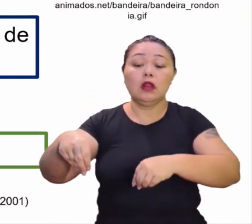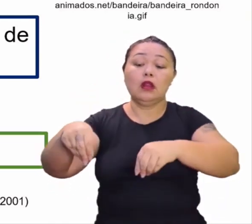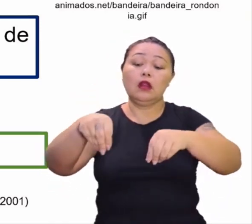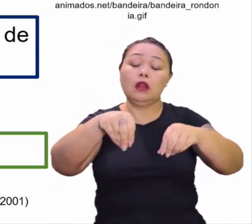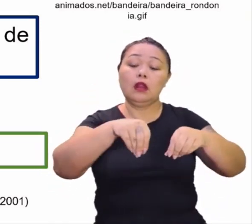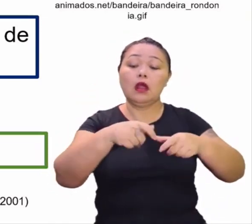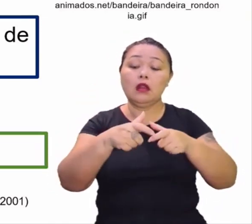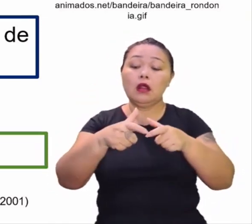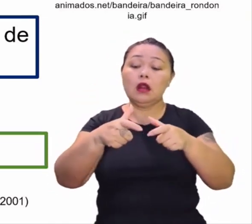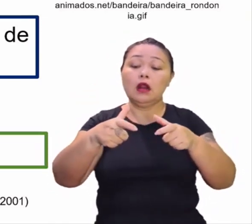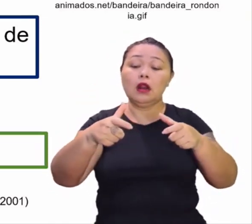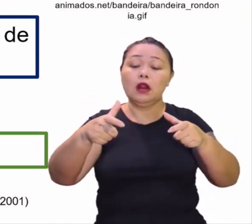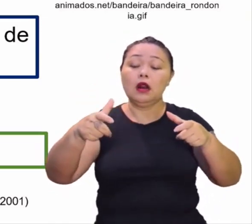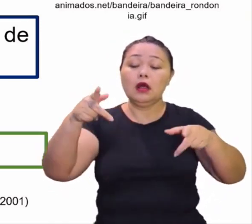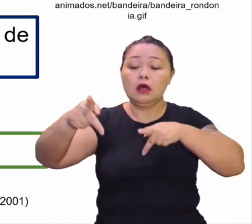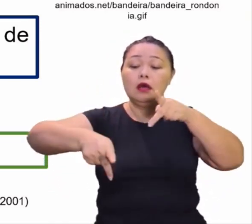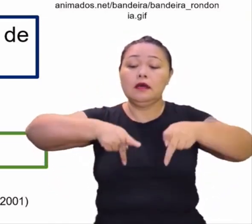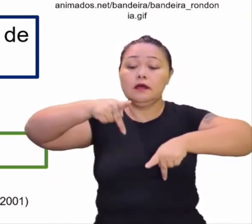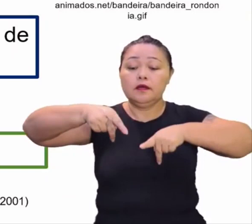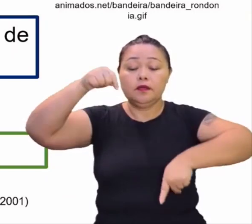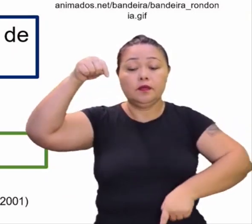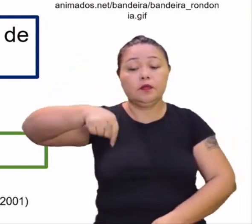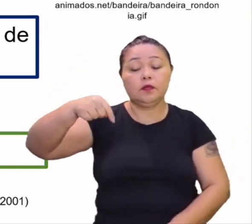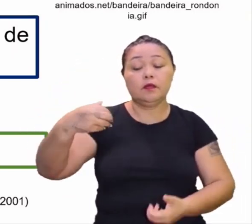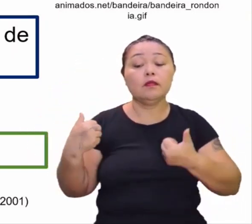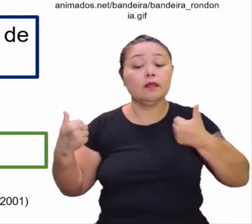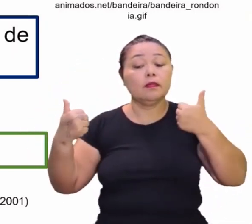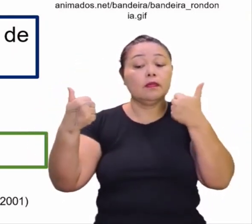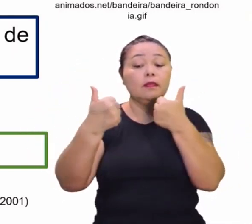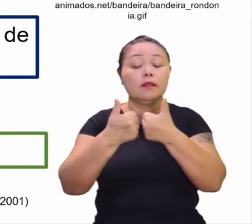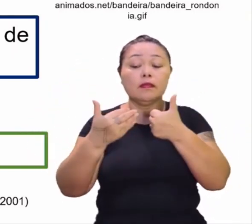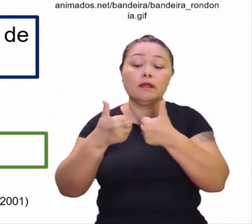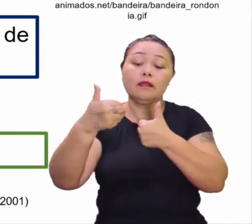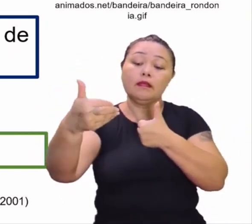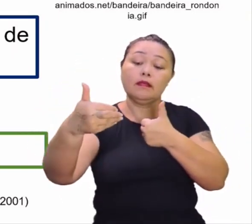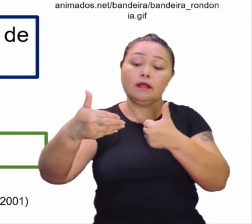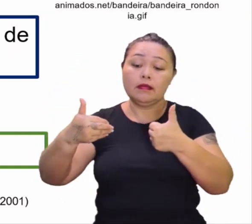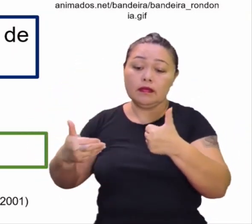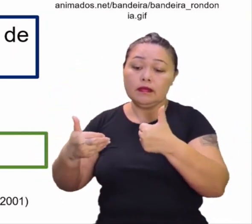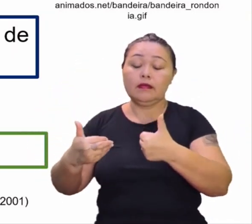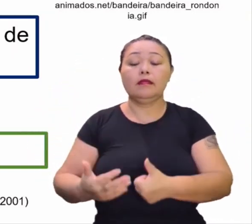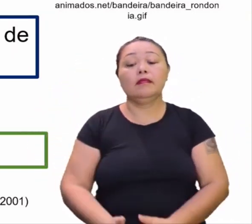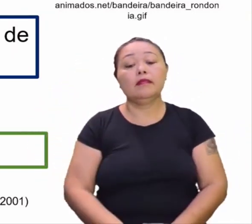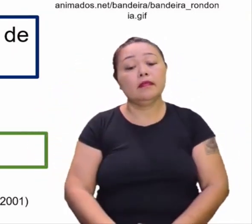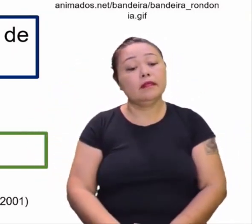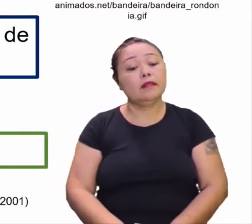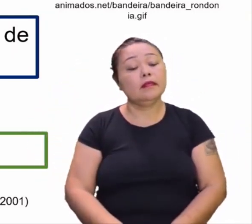para aumentar a população aqui perto da fronteira. Muito bem. Ok?